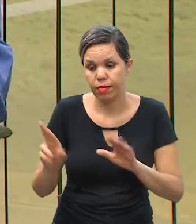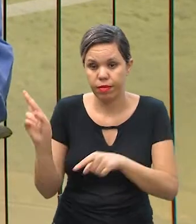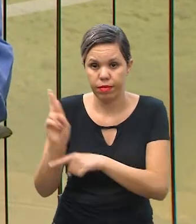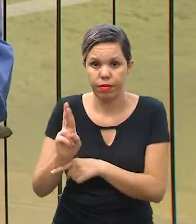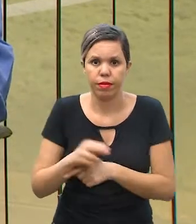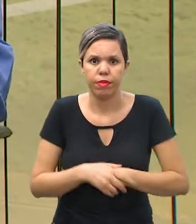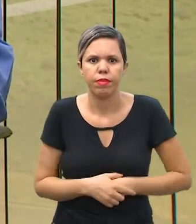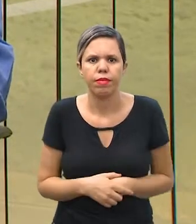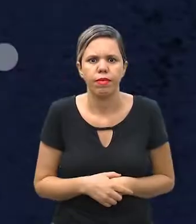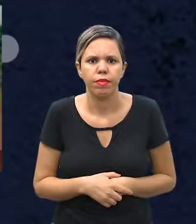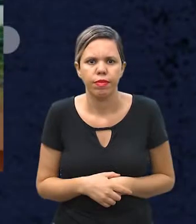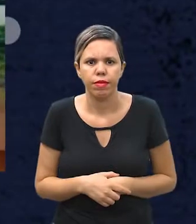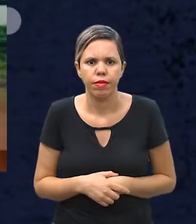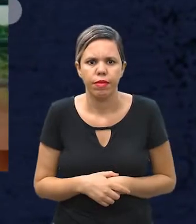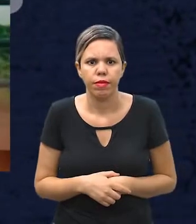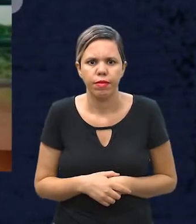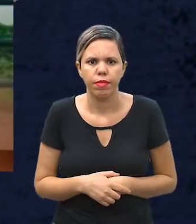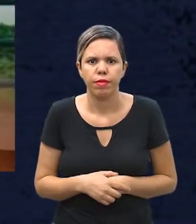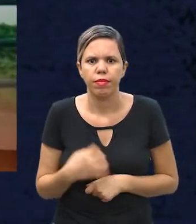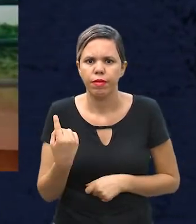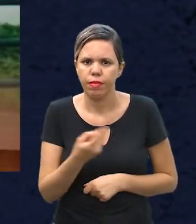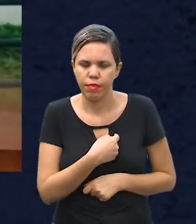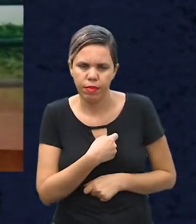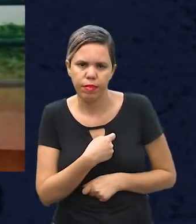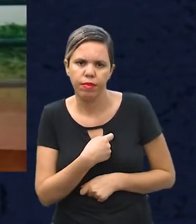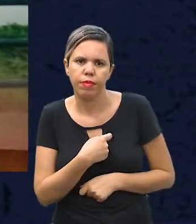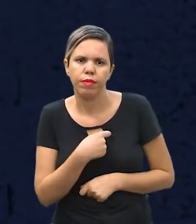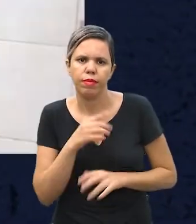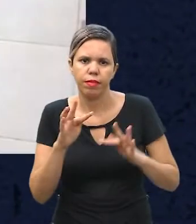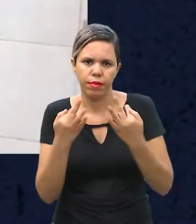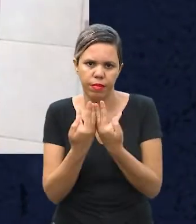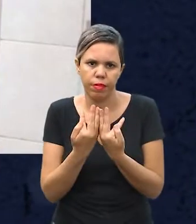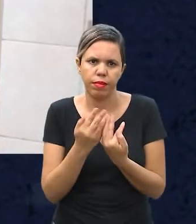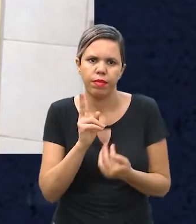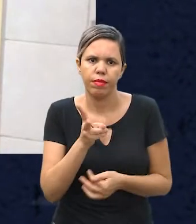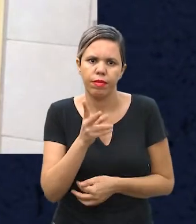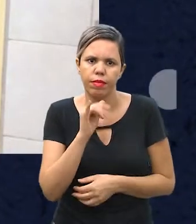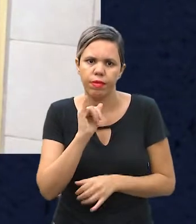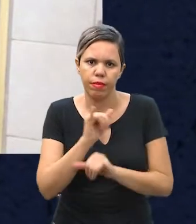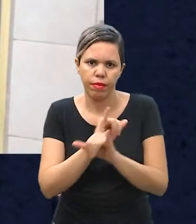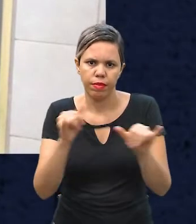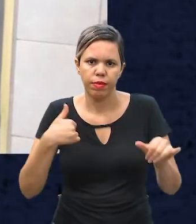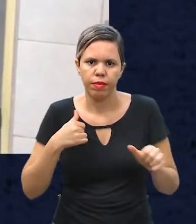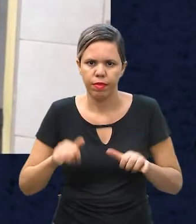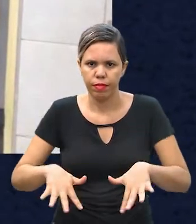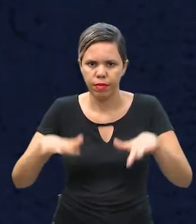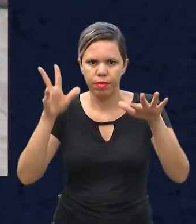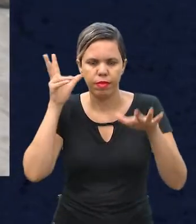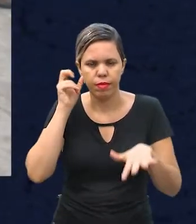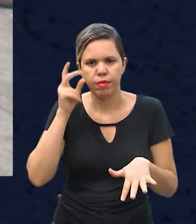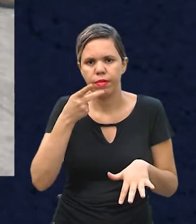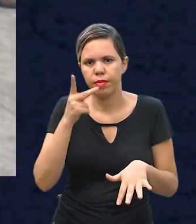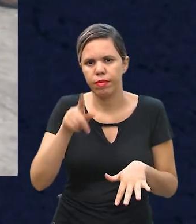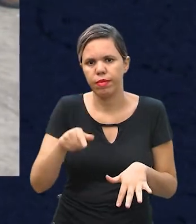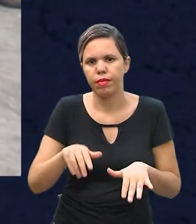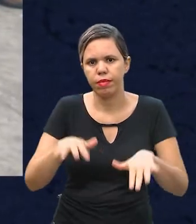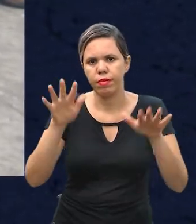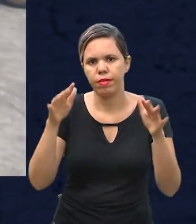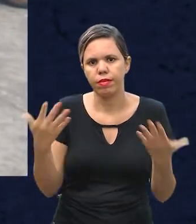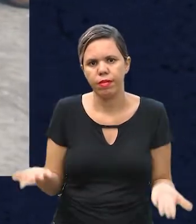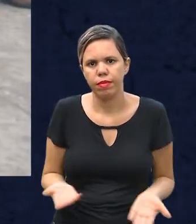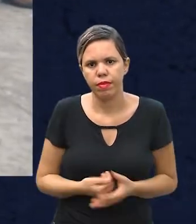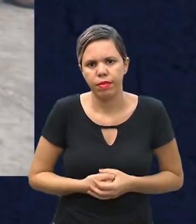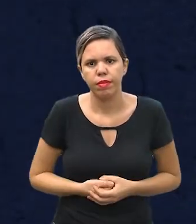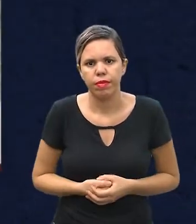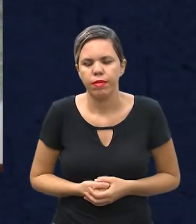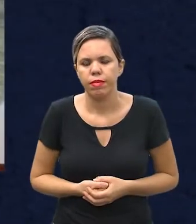nos representasse, entende? Isso eu estou dizendo nós, mas eram os meus pais que diziam isso, né? Eu era moleque e escutava eles dizerem isso, tá